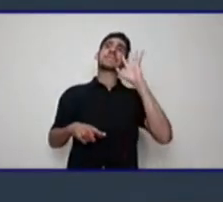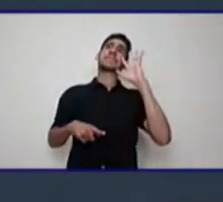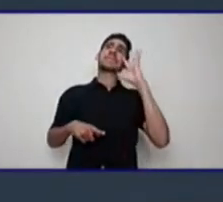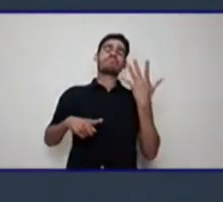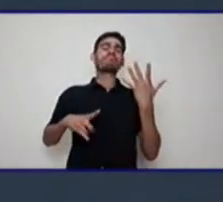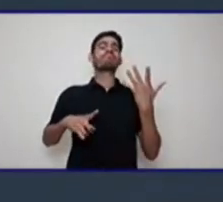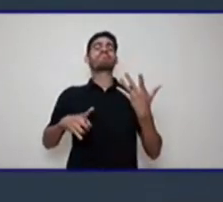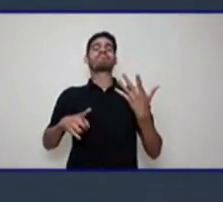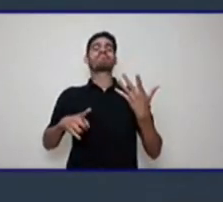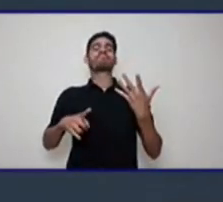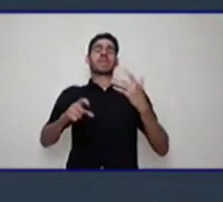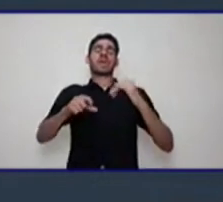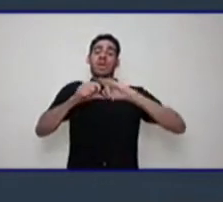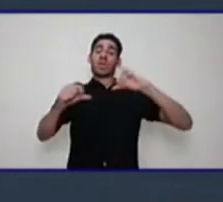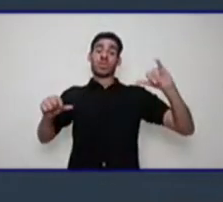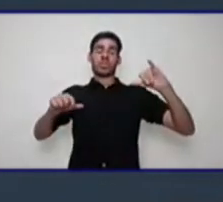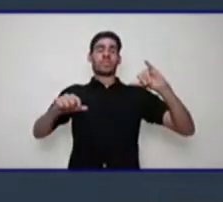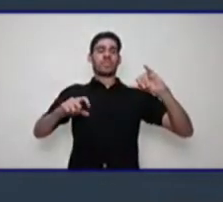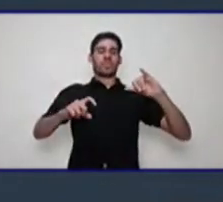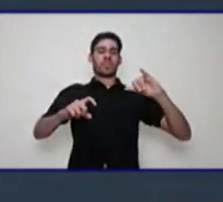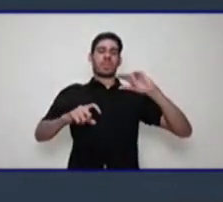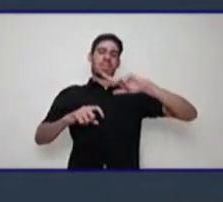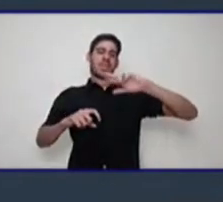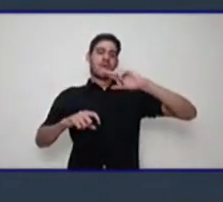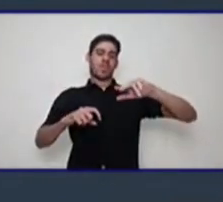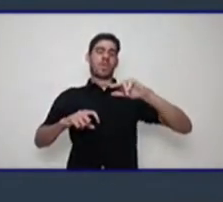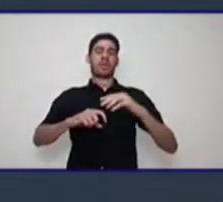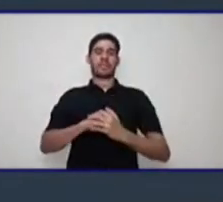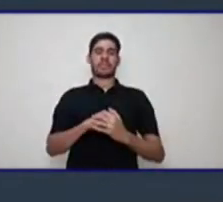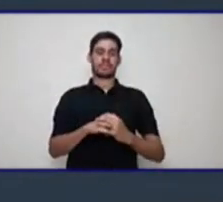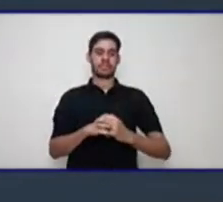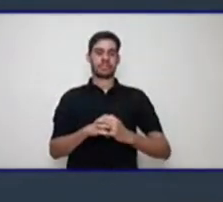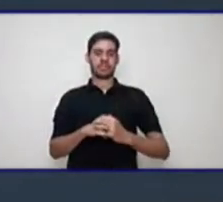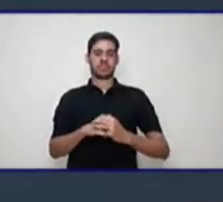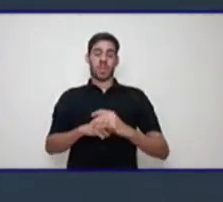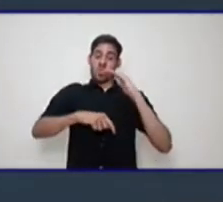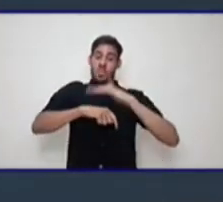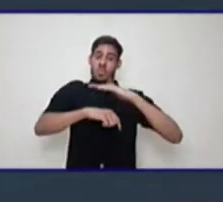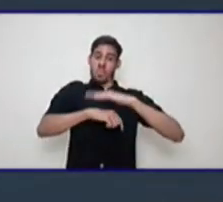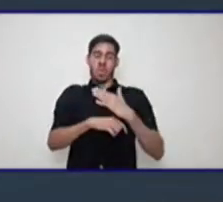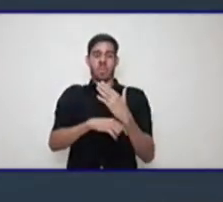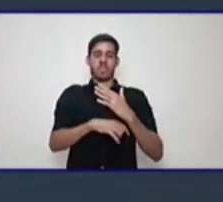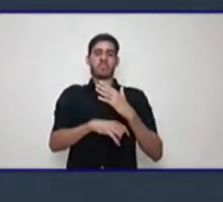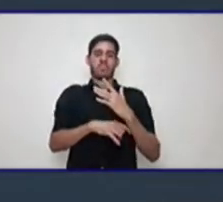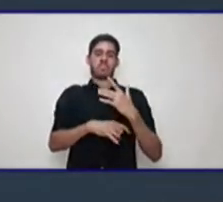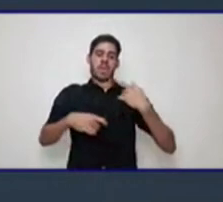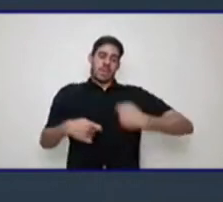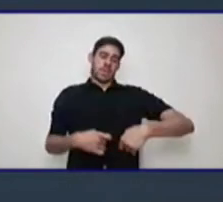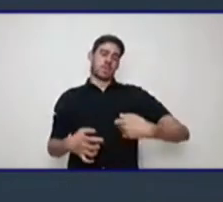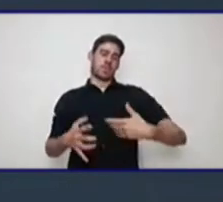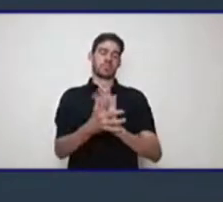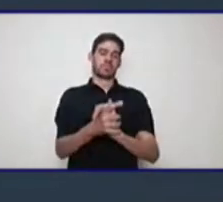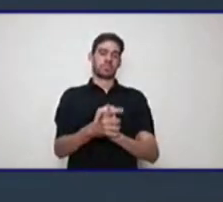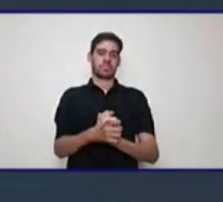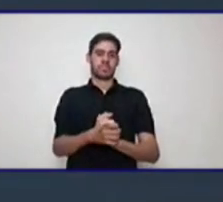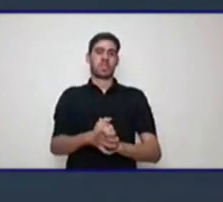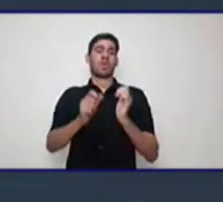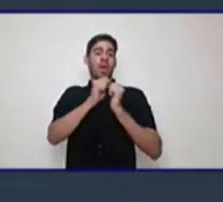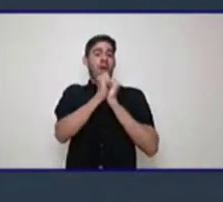meramente declaratória, não é o que no momento estamos a necessitar. Então,